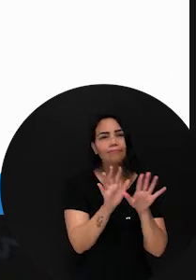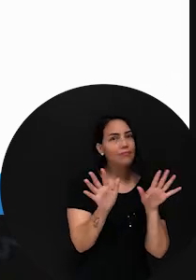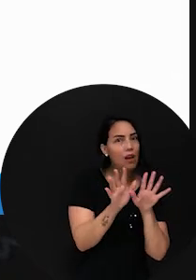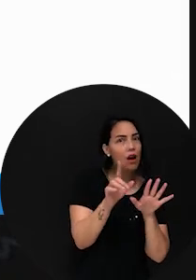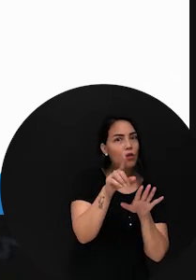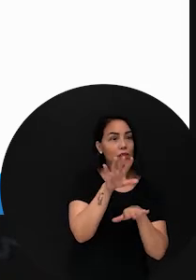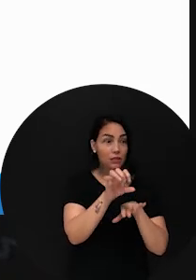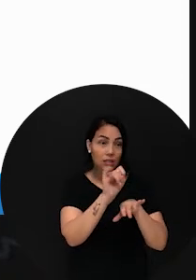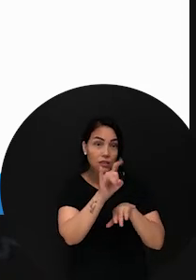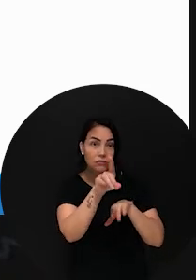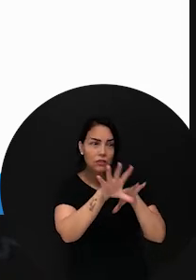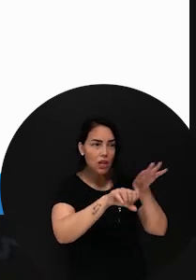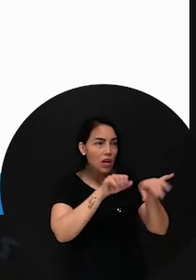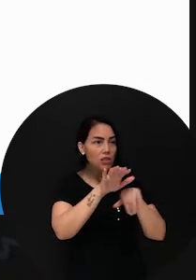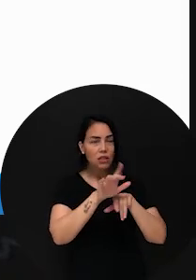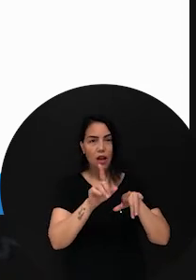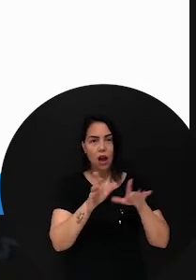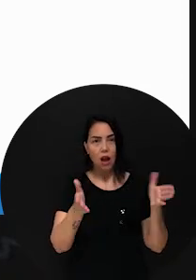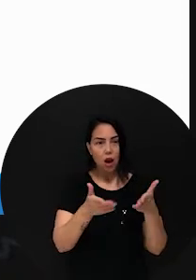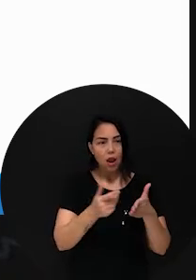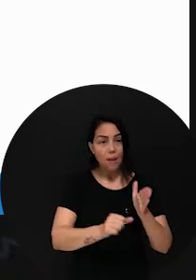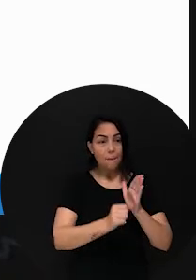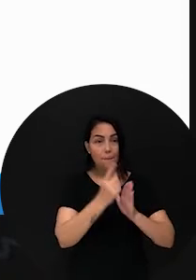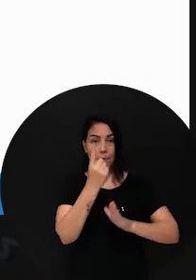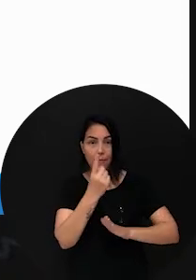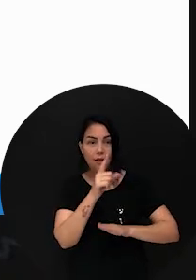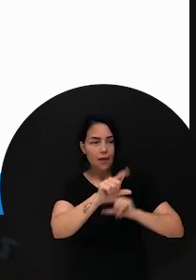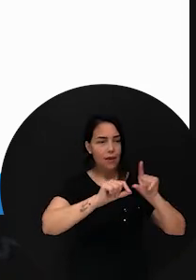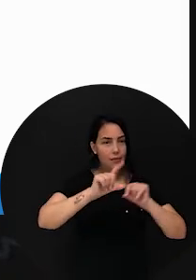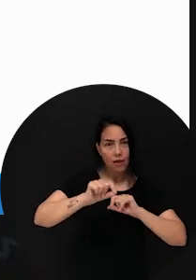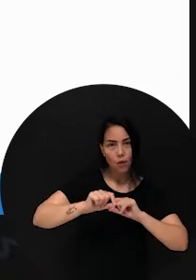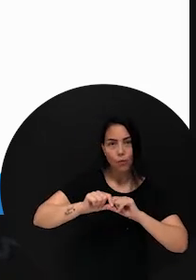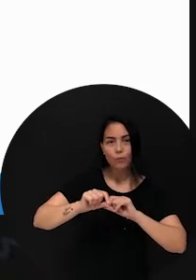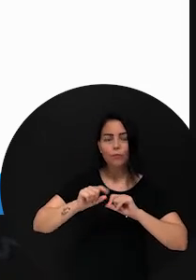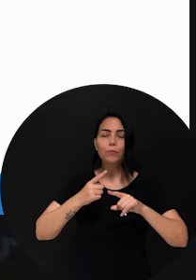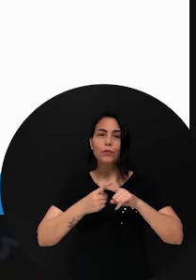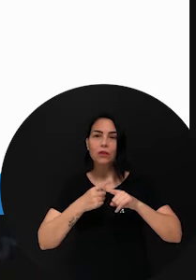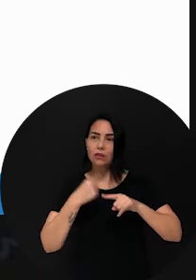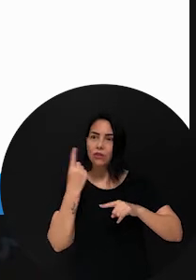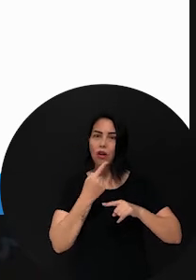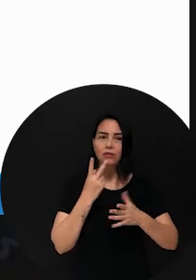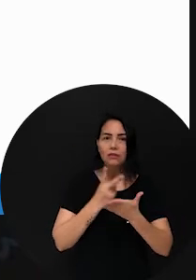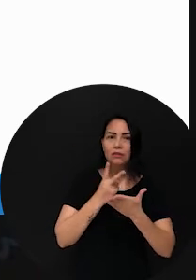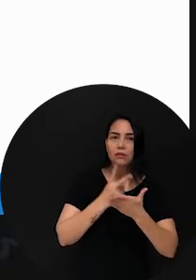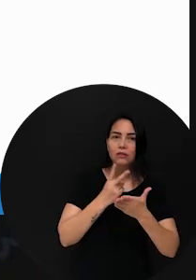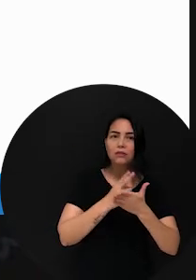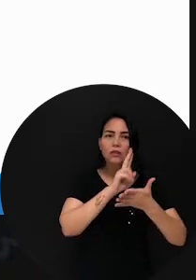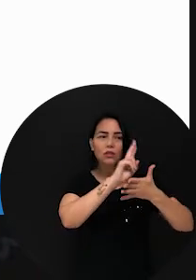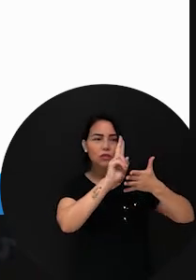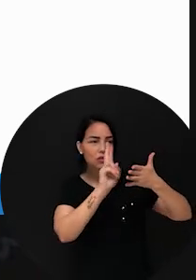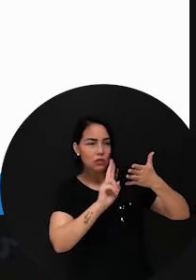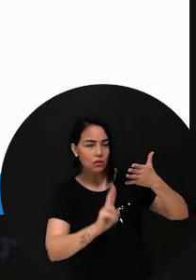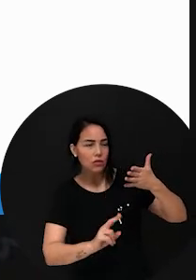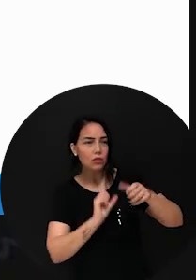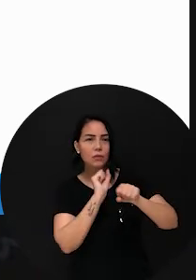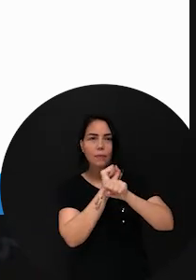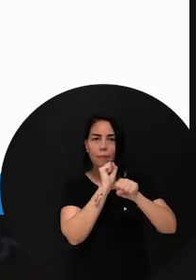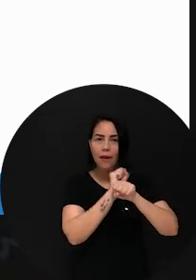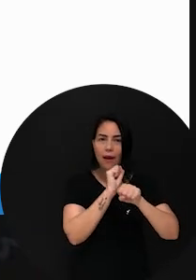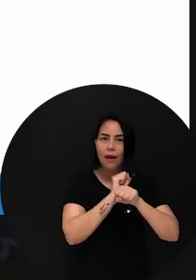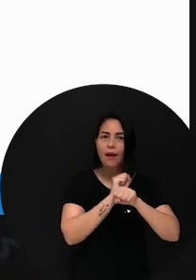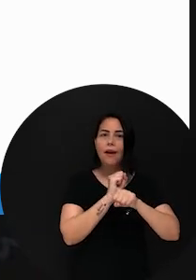você não for chamado agora já na primeira pré-seleção, porque a gente vai manter uma lista de espera. De acordo com